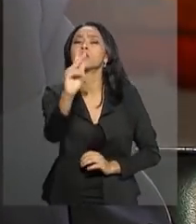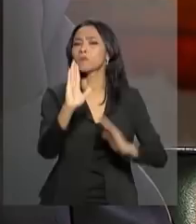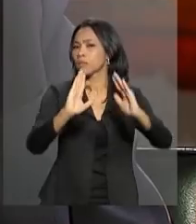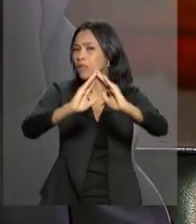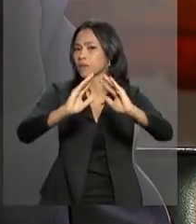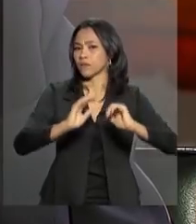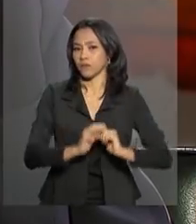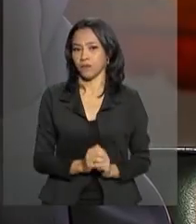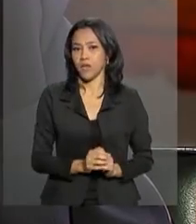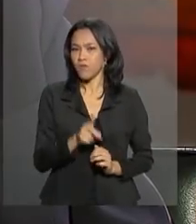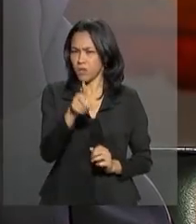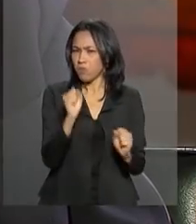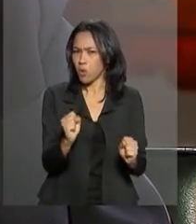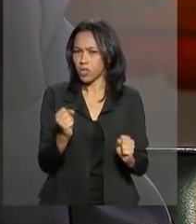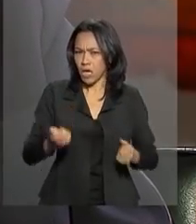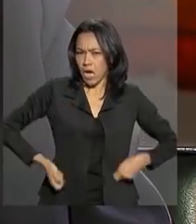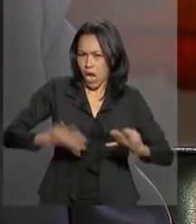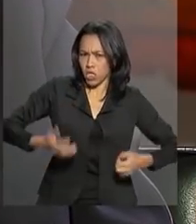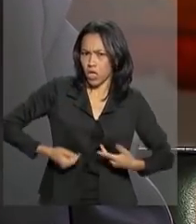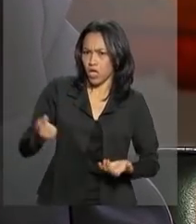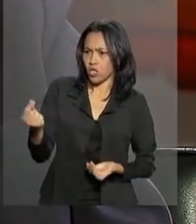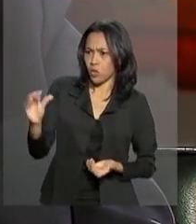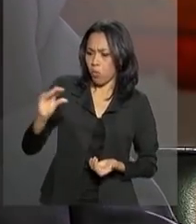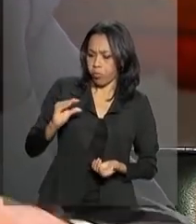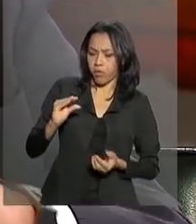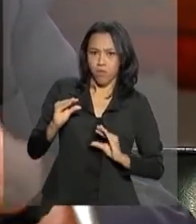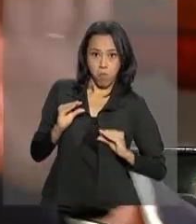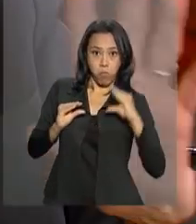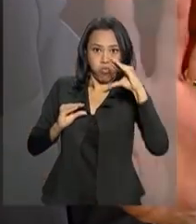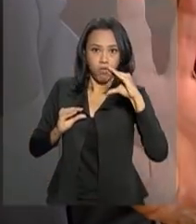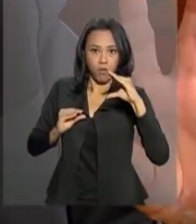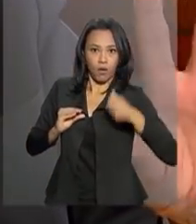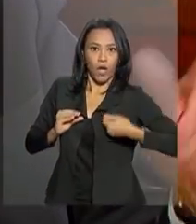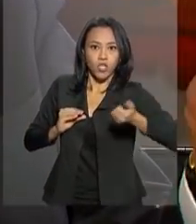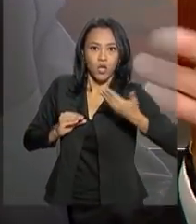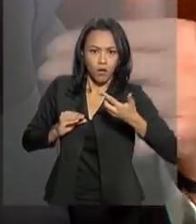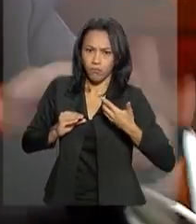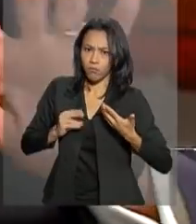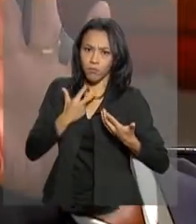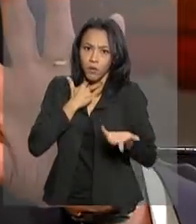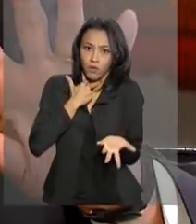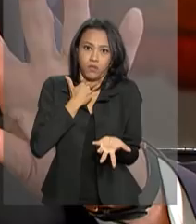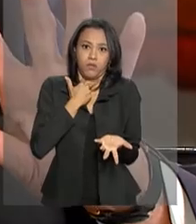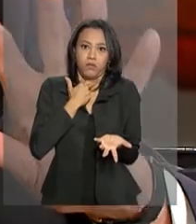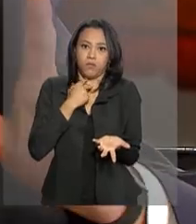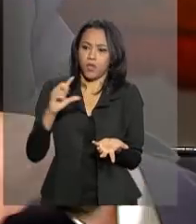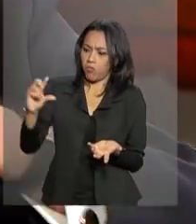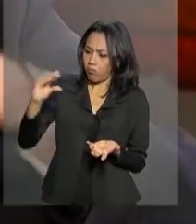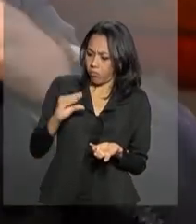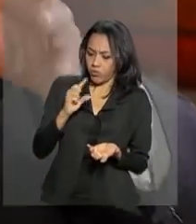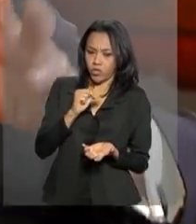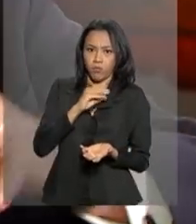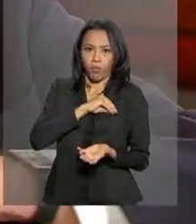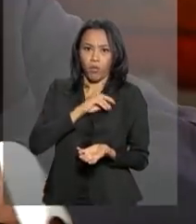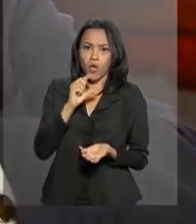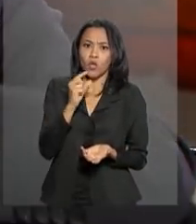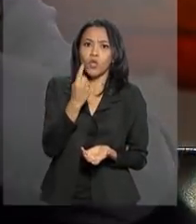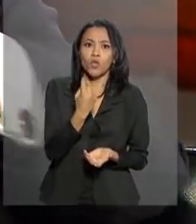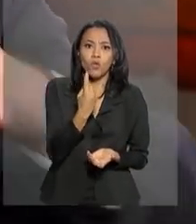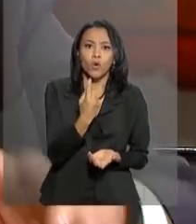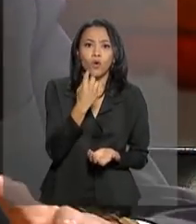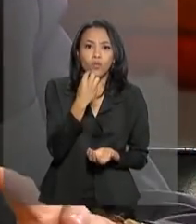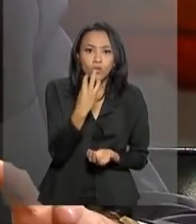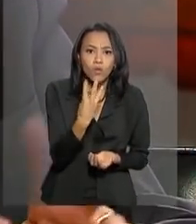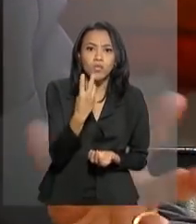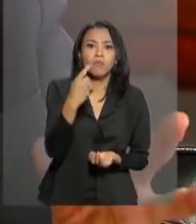casa você pode gastar mais do que aquilo que você ganha? Ele diz, não posso, porque se eu gastar mais do que eu ganho, 2, 3, 4 meses depois eu estou